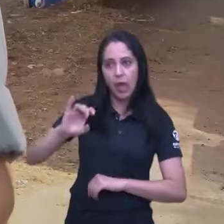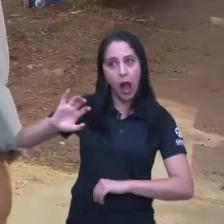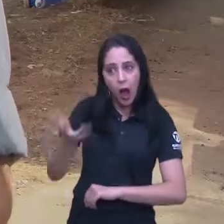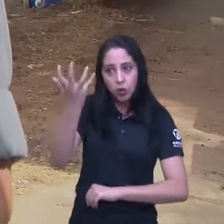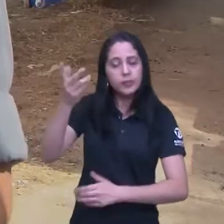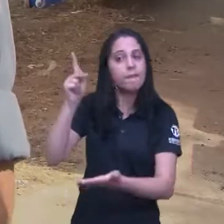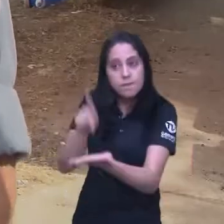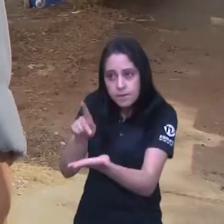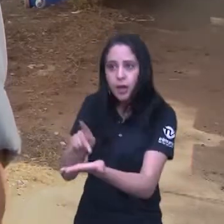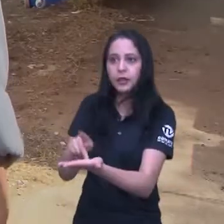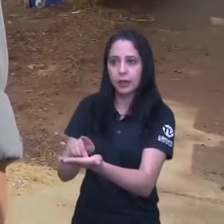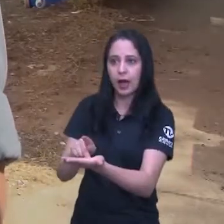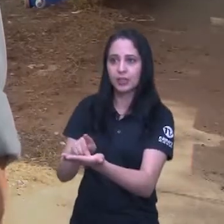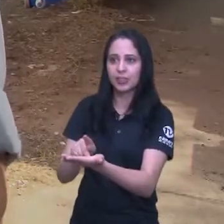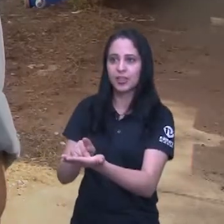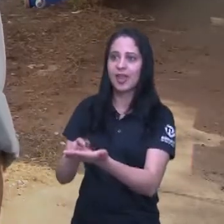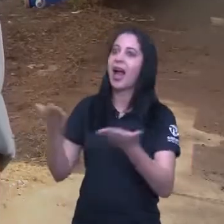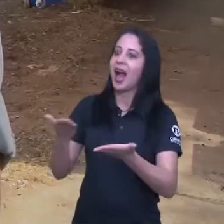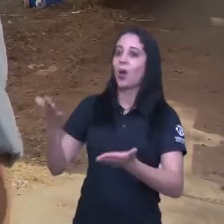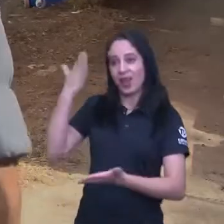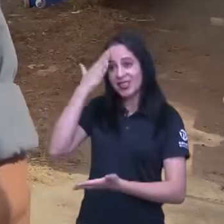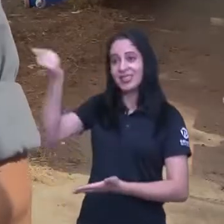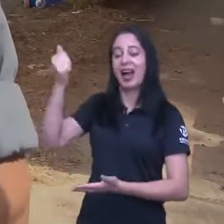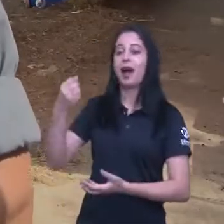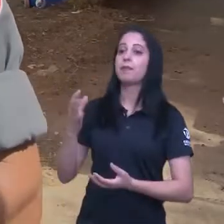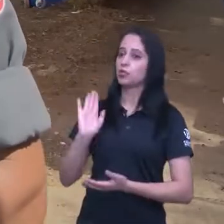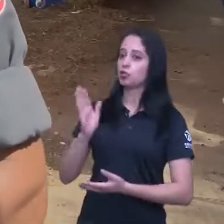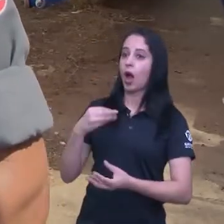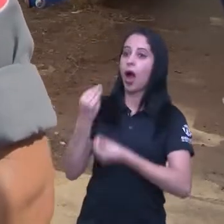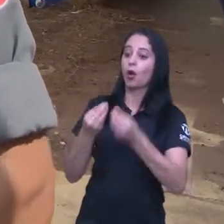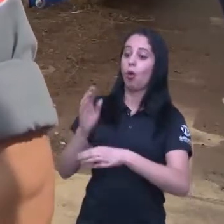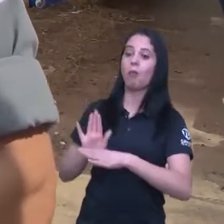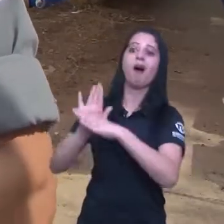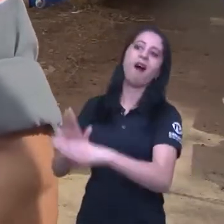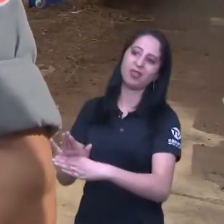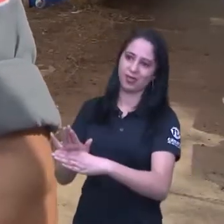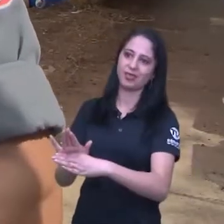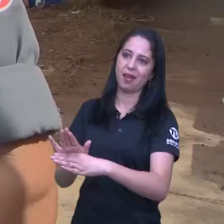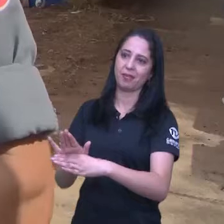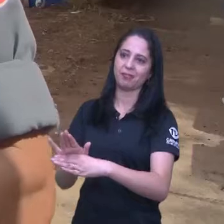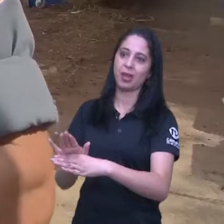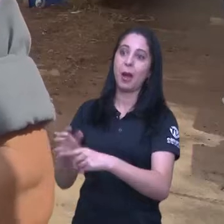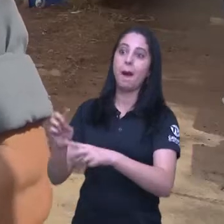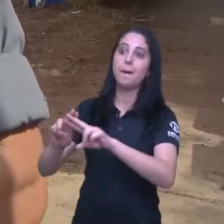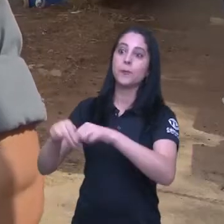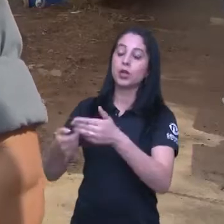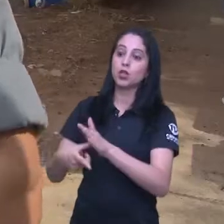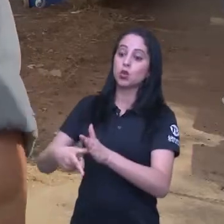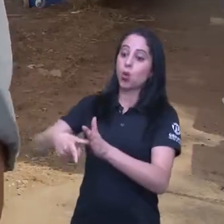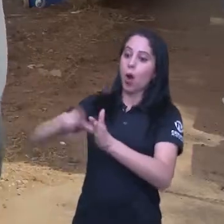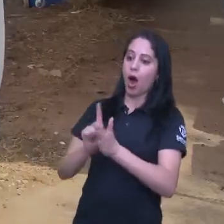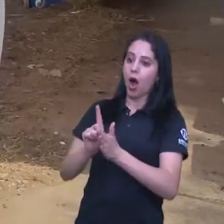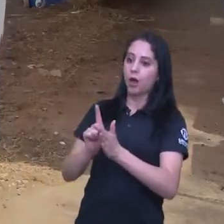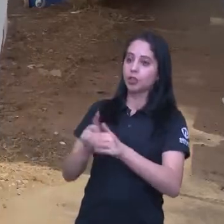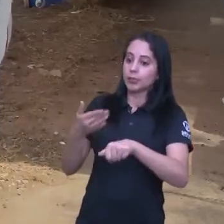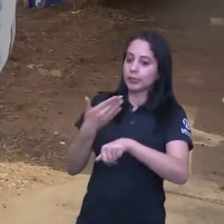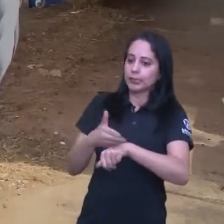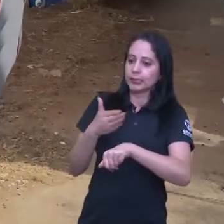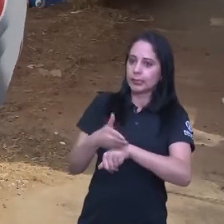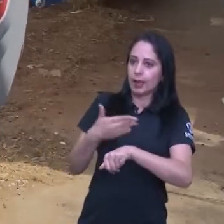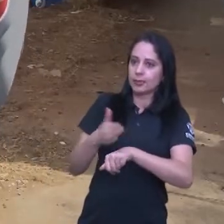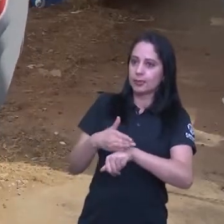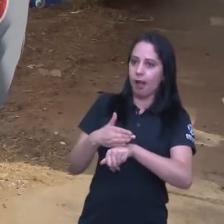tiver uma ocorrência real amanhã as equipes já sabem o que tem que fazer né mas essa reunião é importante para a gente